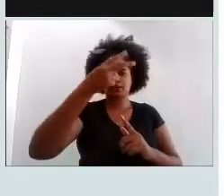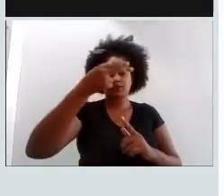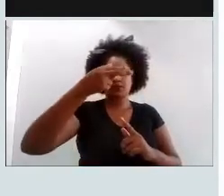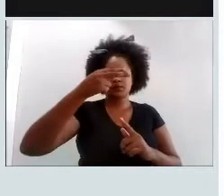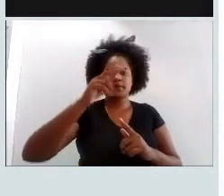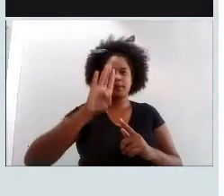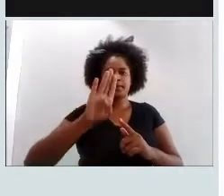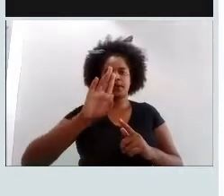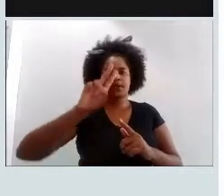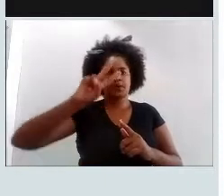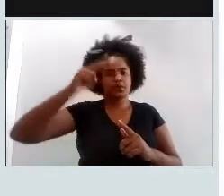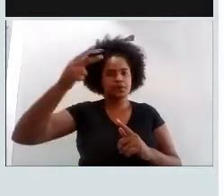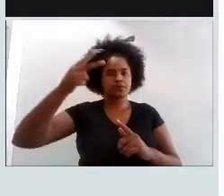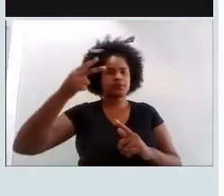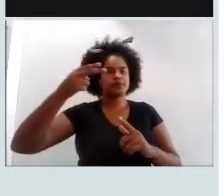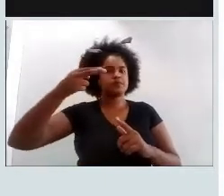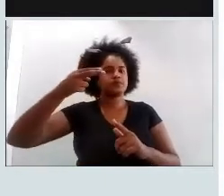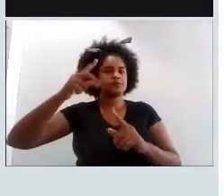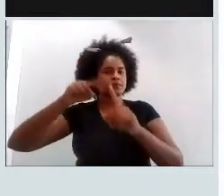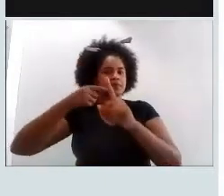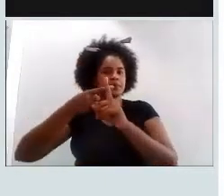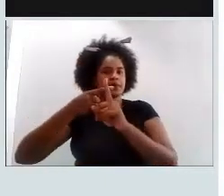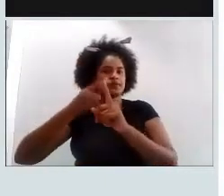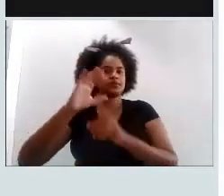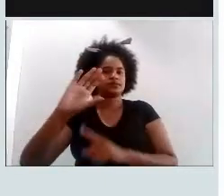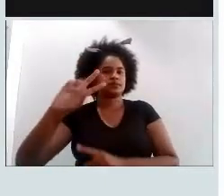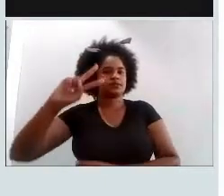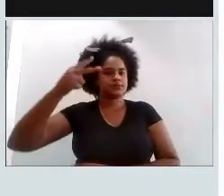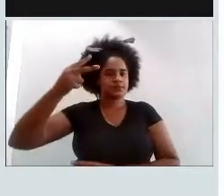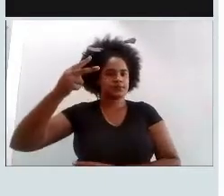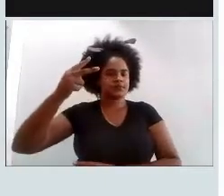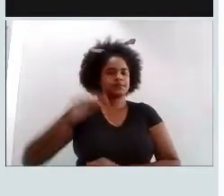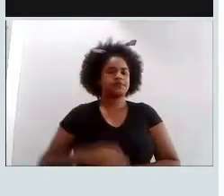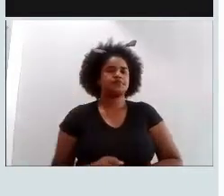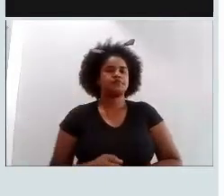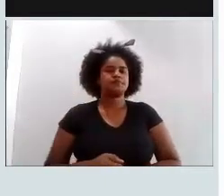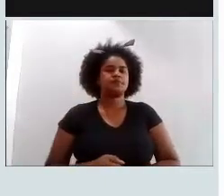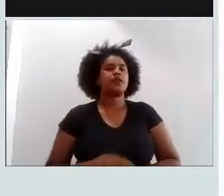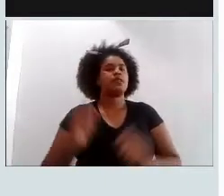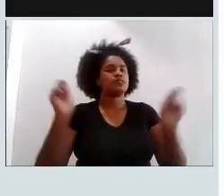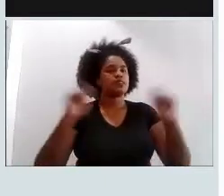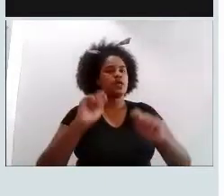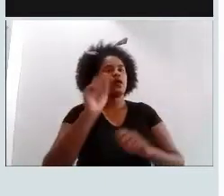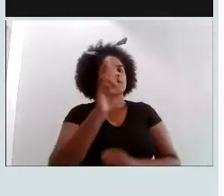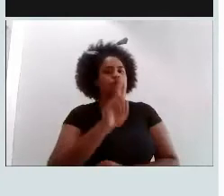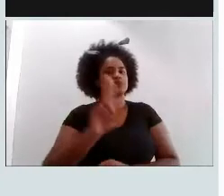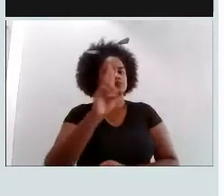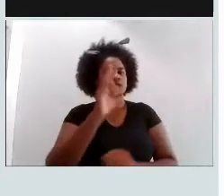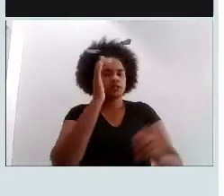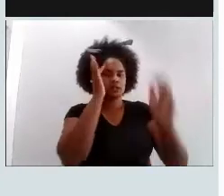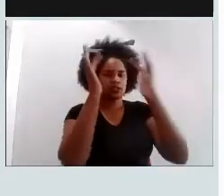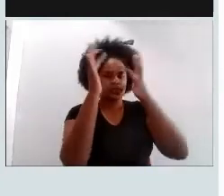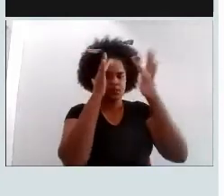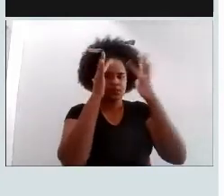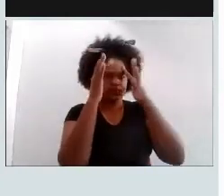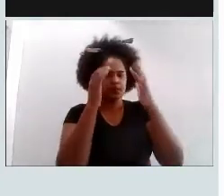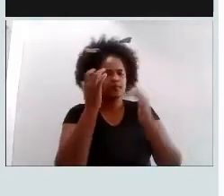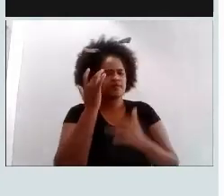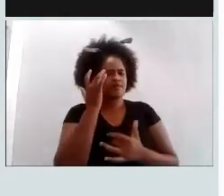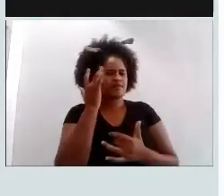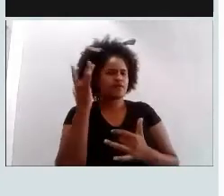quadrado mais C ao quadrado. E nós podemos utilizar esse teorema para facilitar o cálculo da diagonal